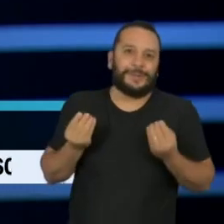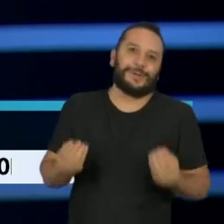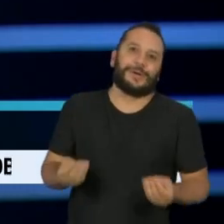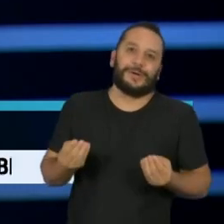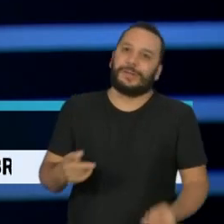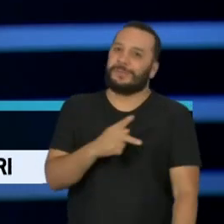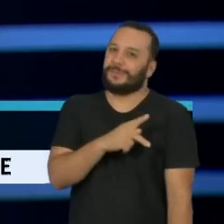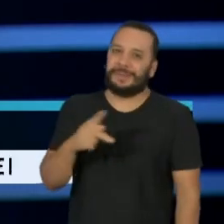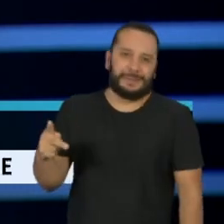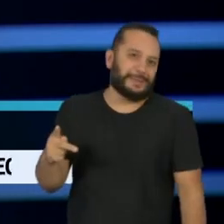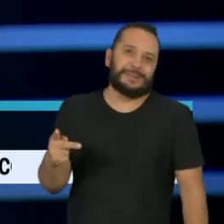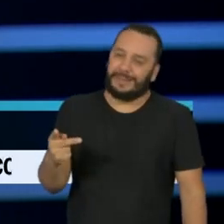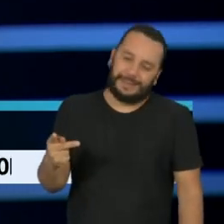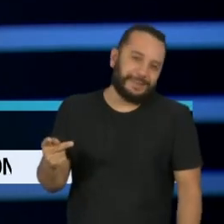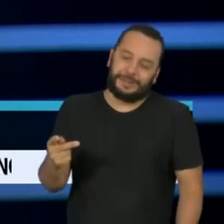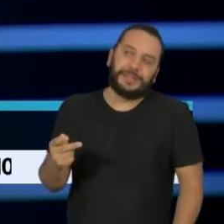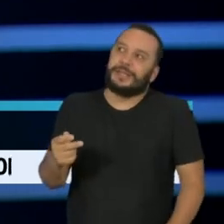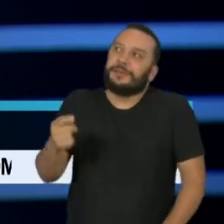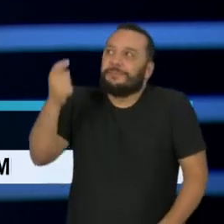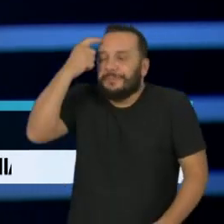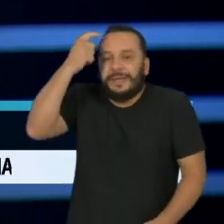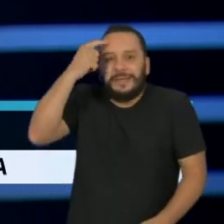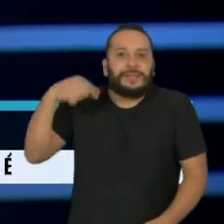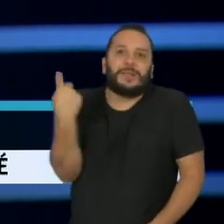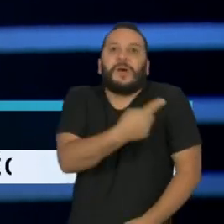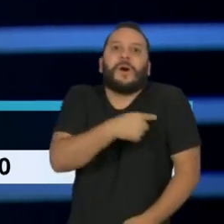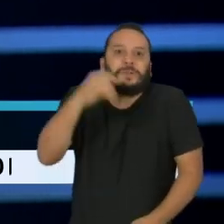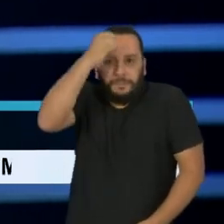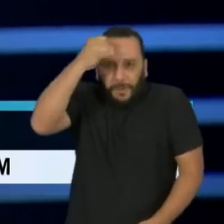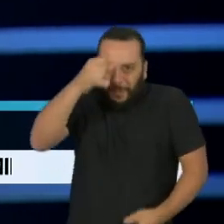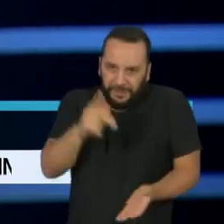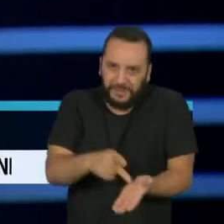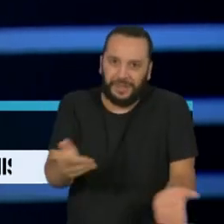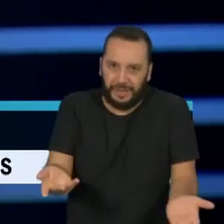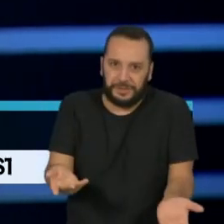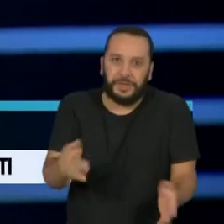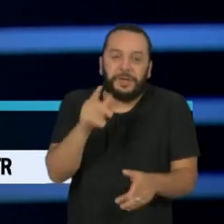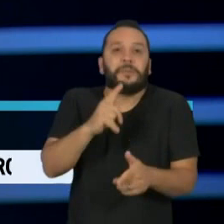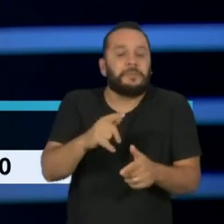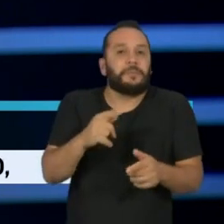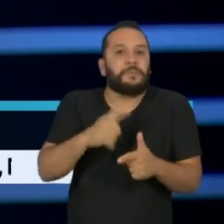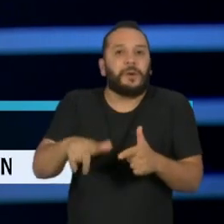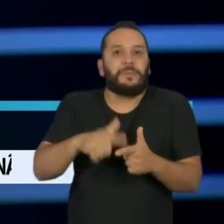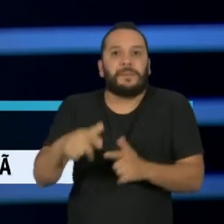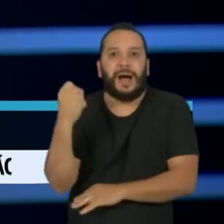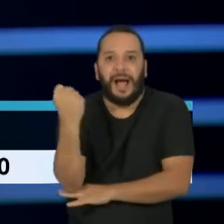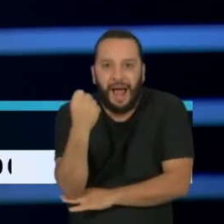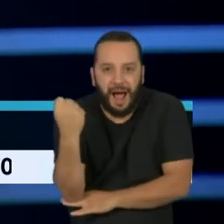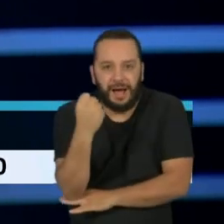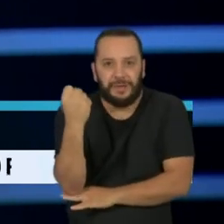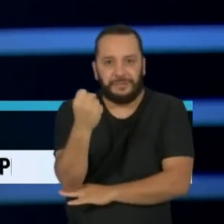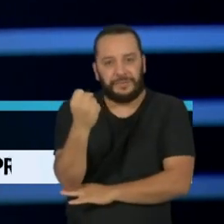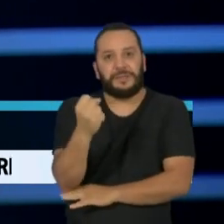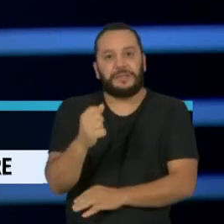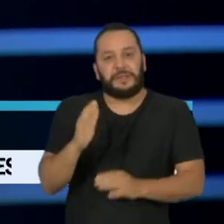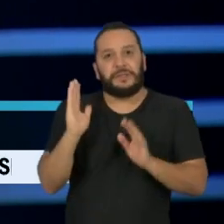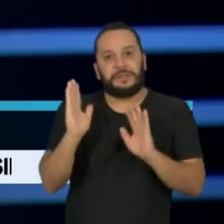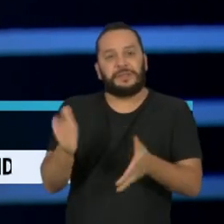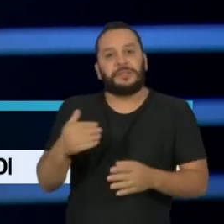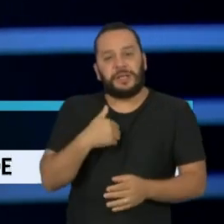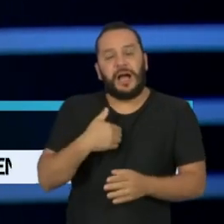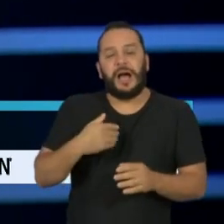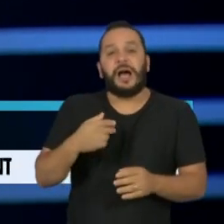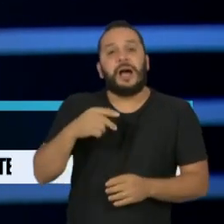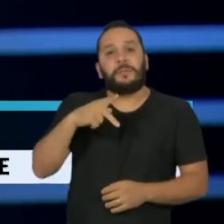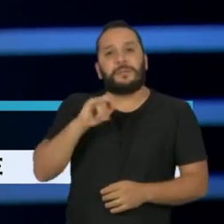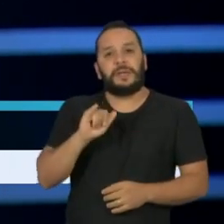presidente populista que subestima o país, tá certo? No momento desse grave que o país está passando, indicação de que o PIB cresceu 1,1. E